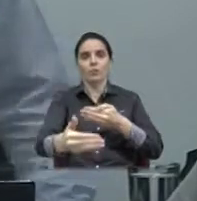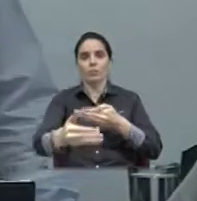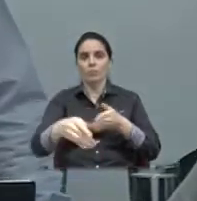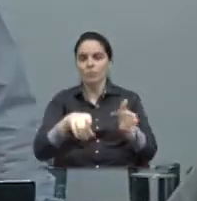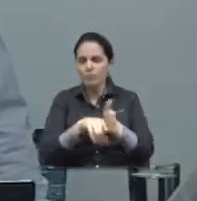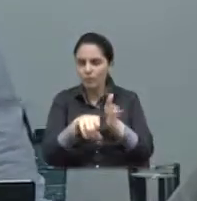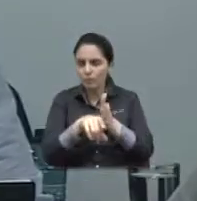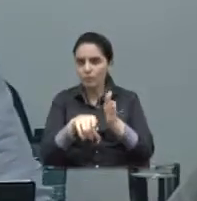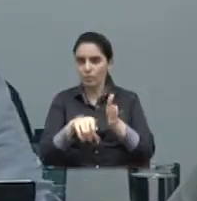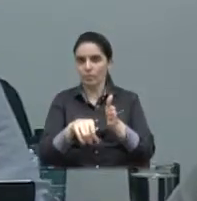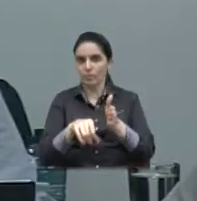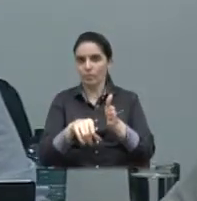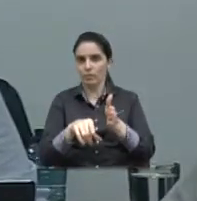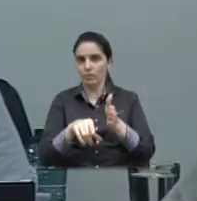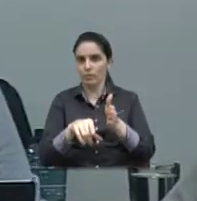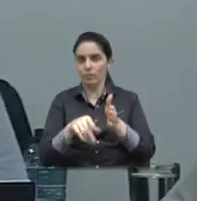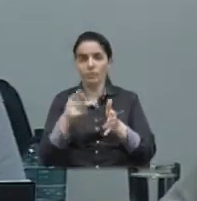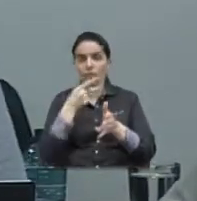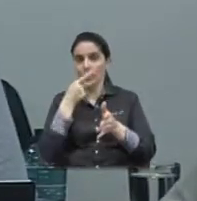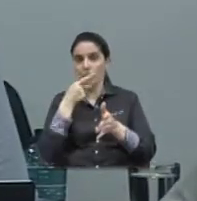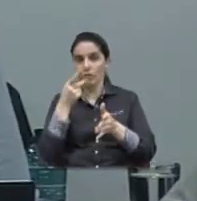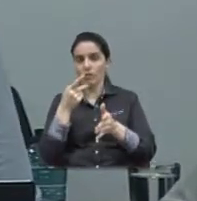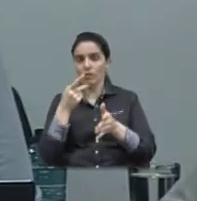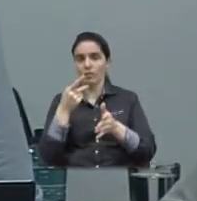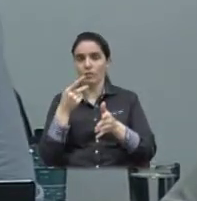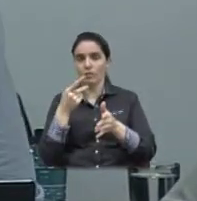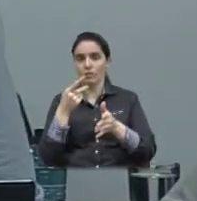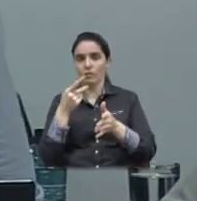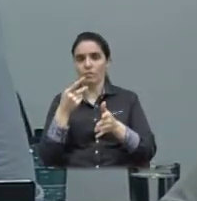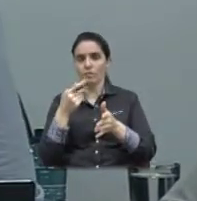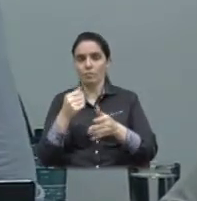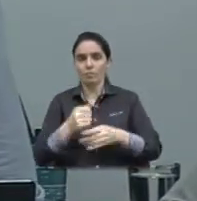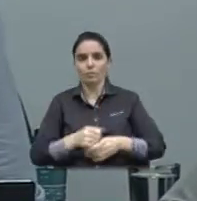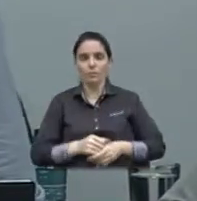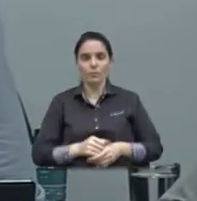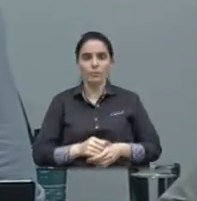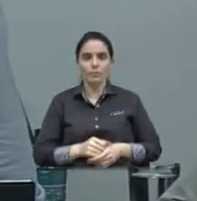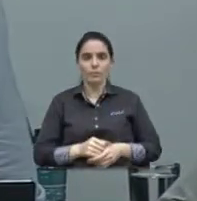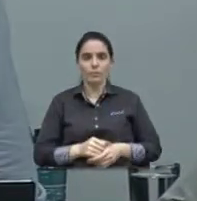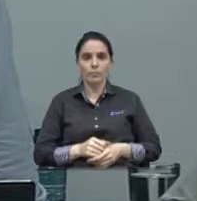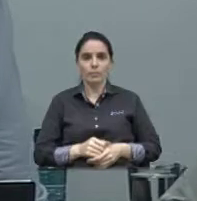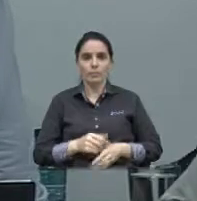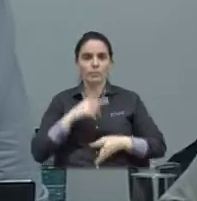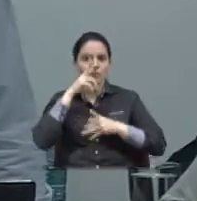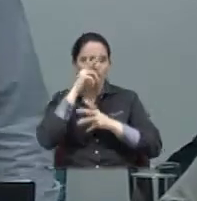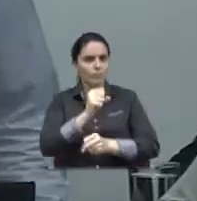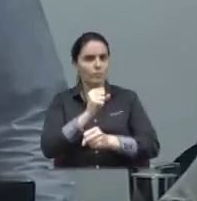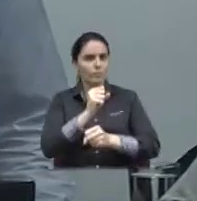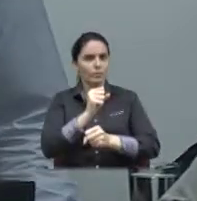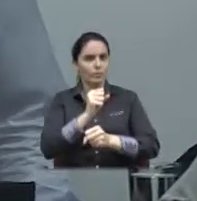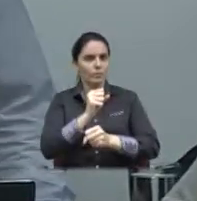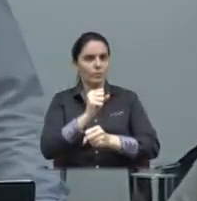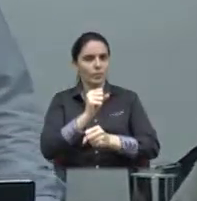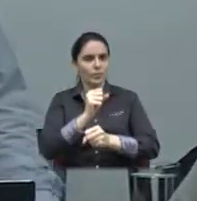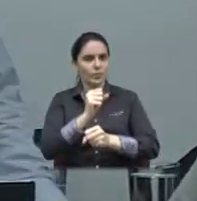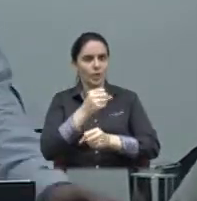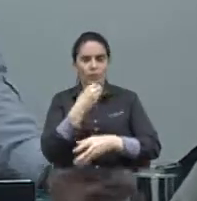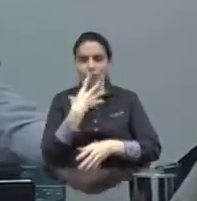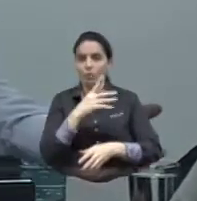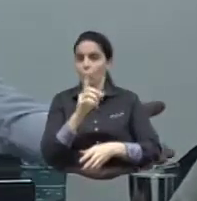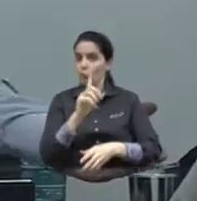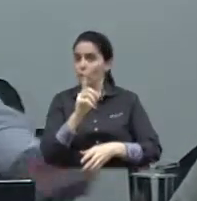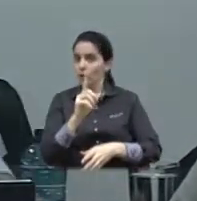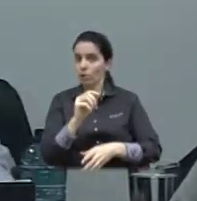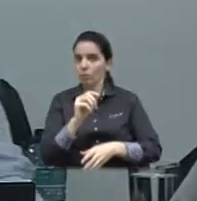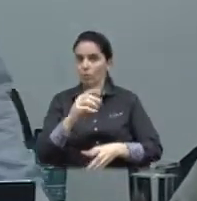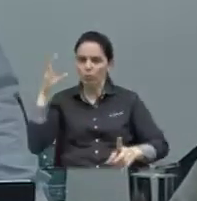que o radicalismo é o melhor. Toda coisa que é feita com muita pressão também é complicado. Mas é por